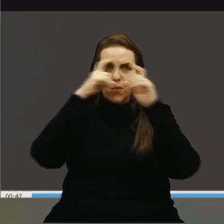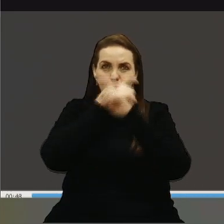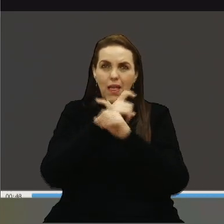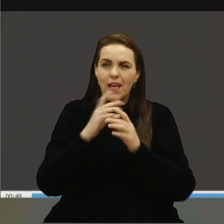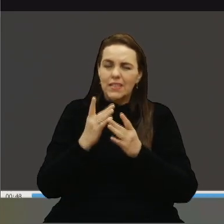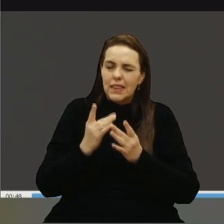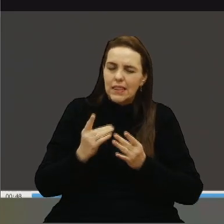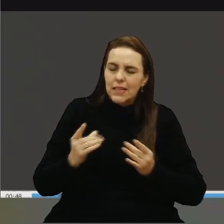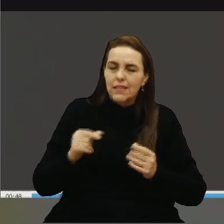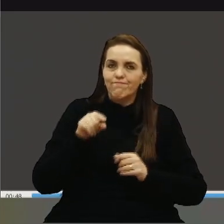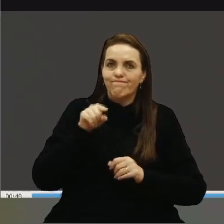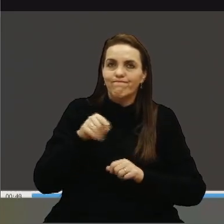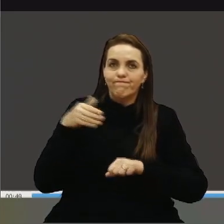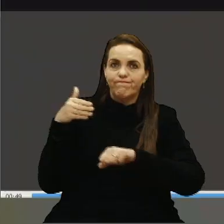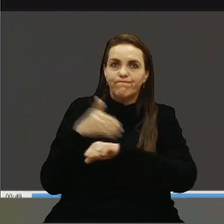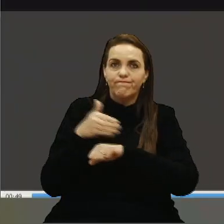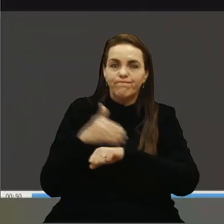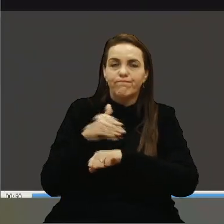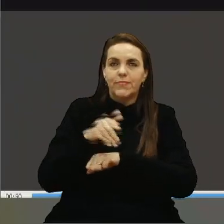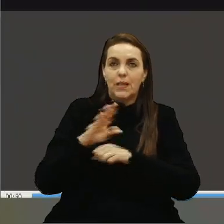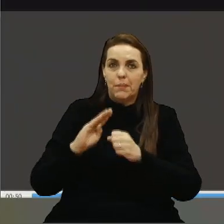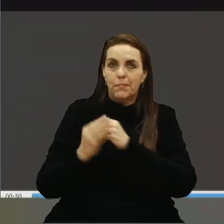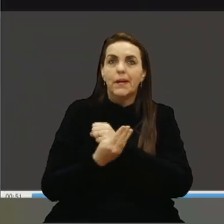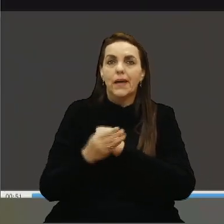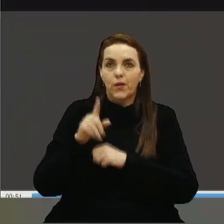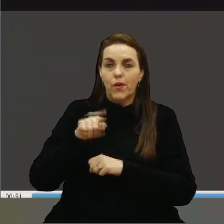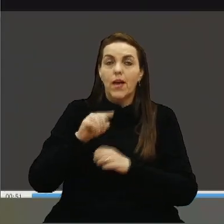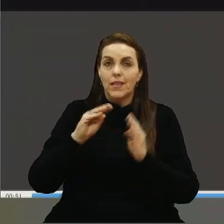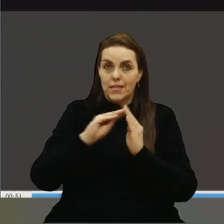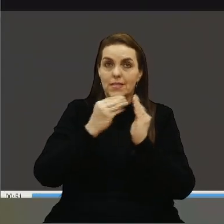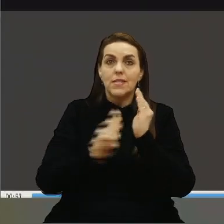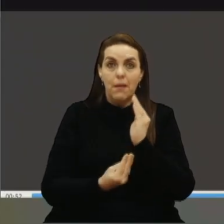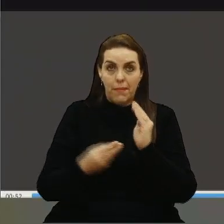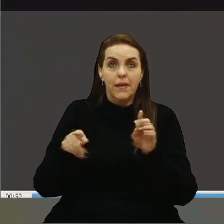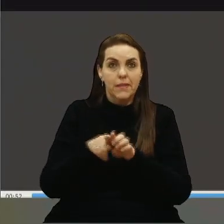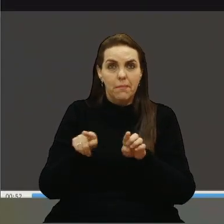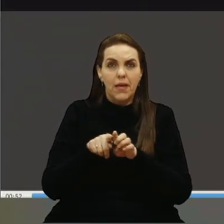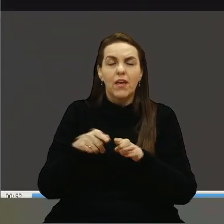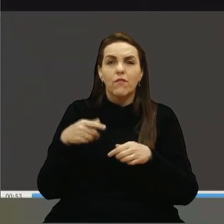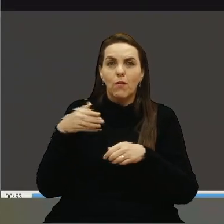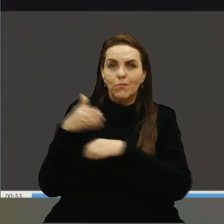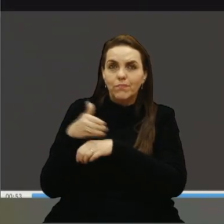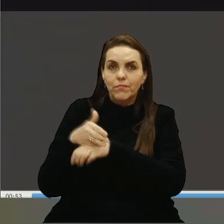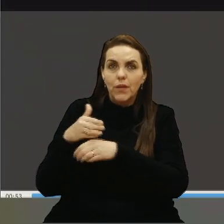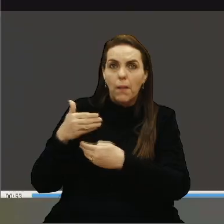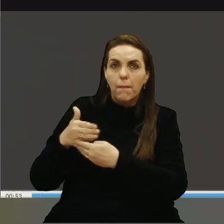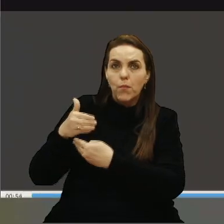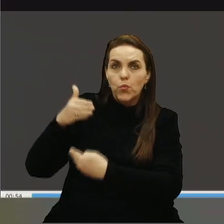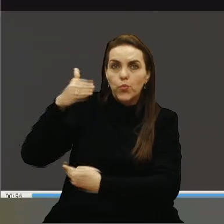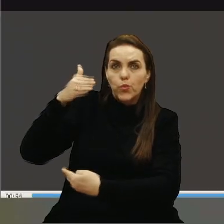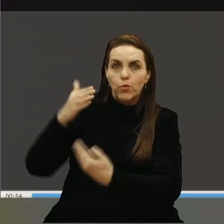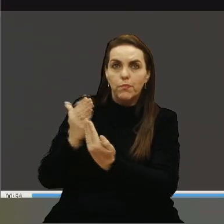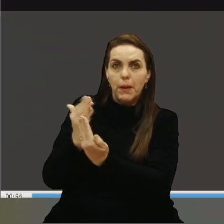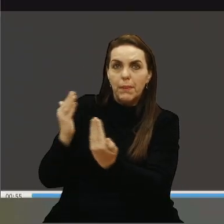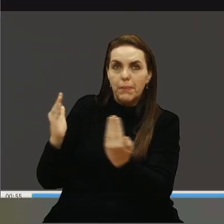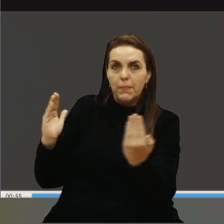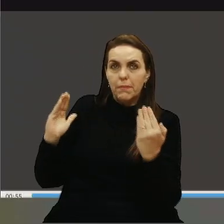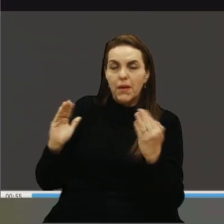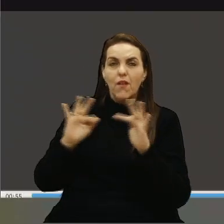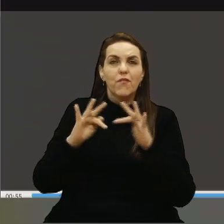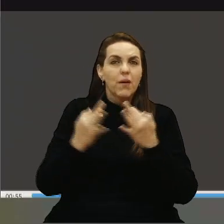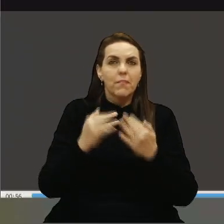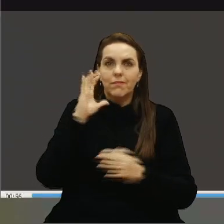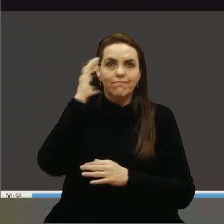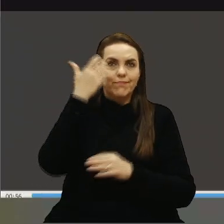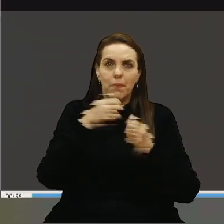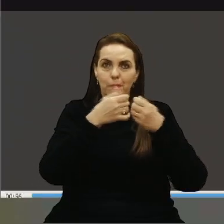que é ali na entrada do bairro, que é uma área também no SAMAI, onde a gente vai trabalhar toda a intervenção de muros ao entorno, a fim também daquelas famílias não serem